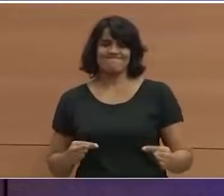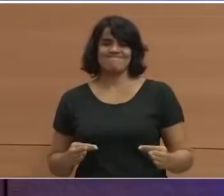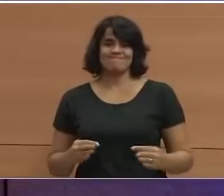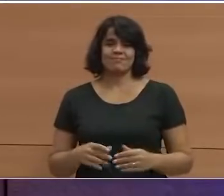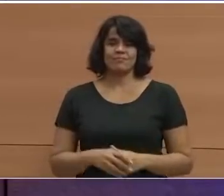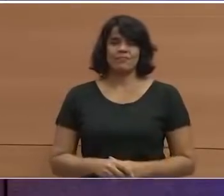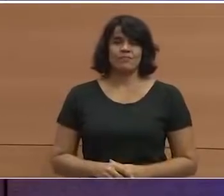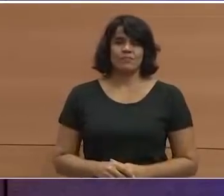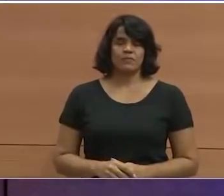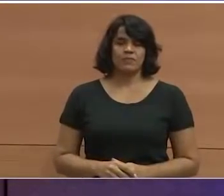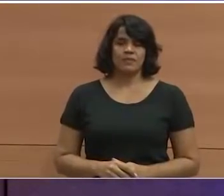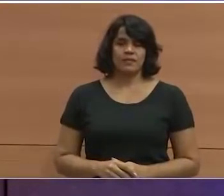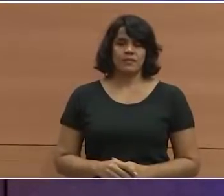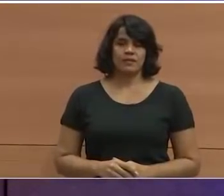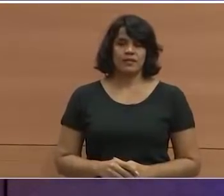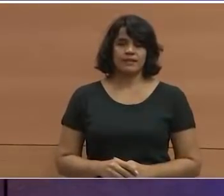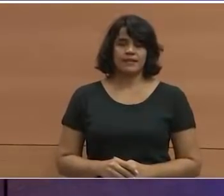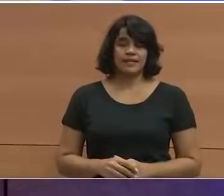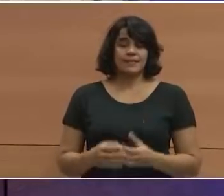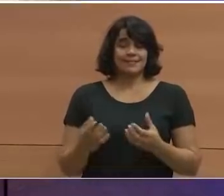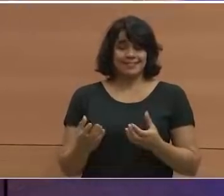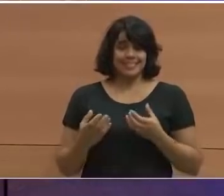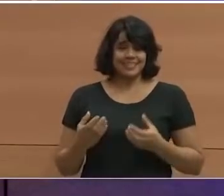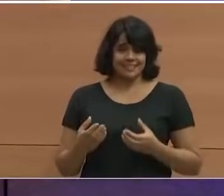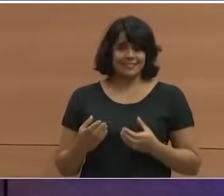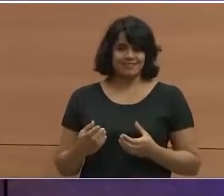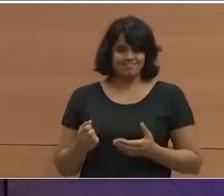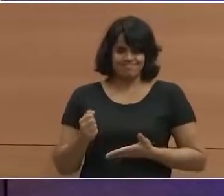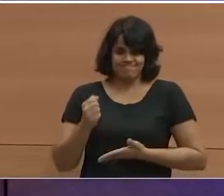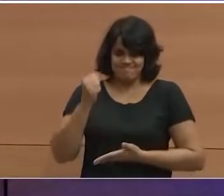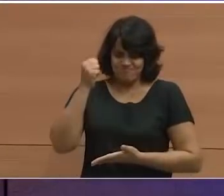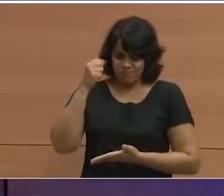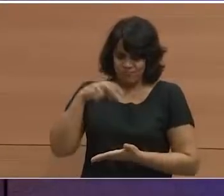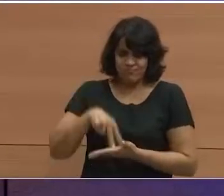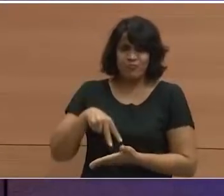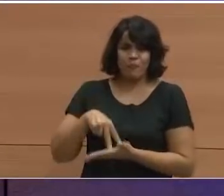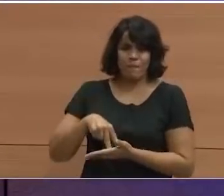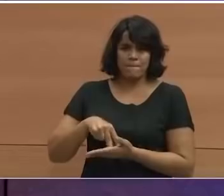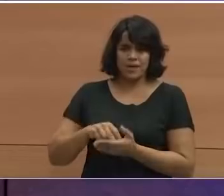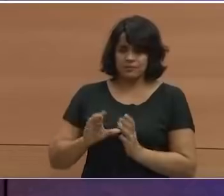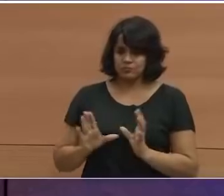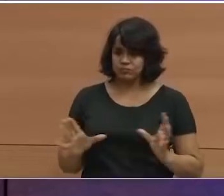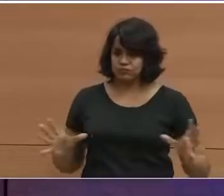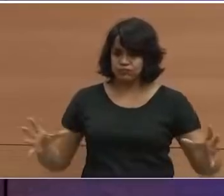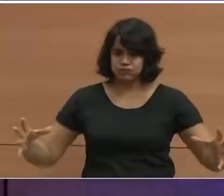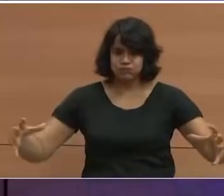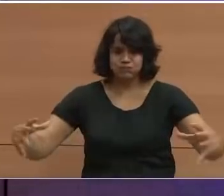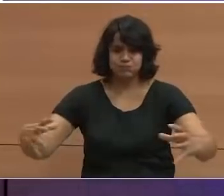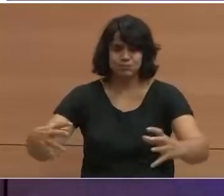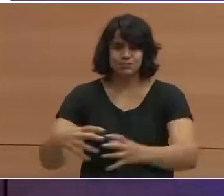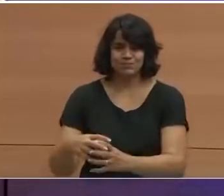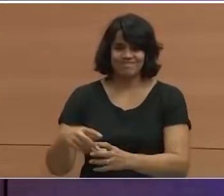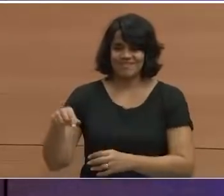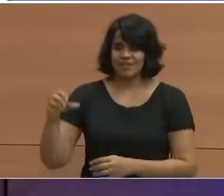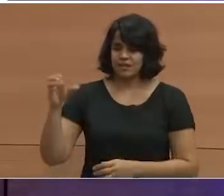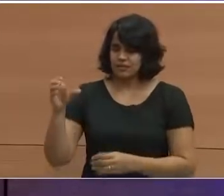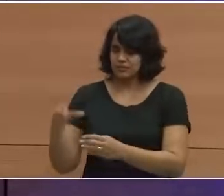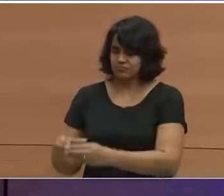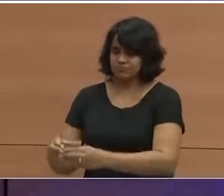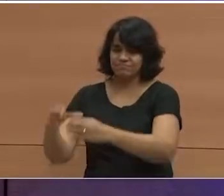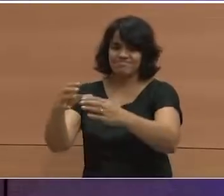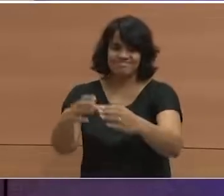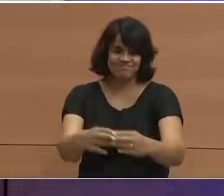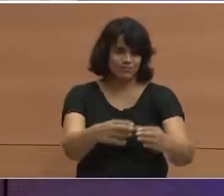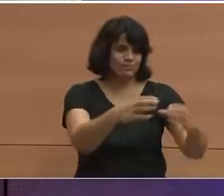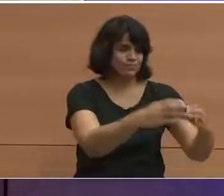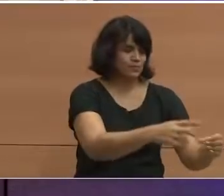consolidada toda essa área que ele visitou na sua primeira, segunda, terceira viagem,